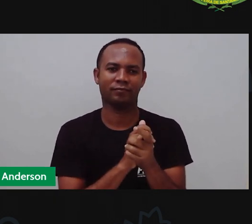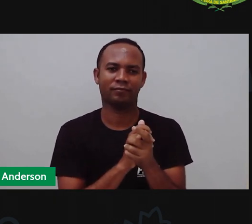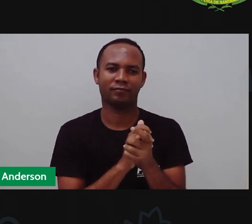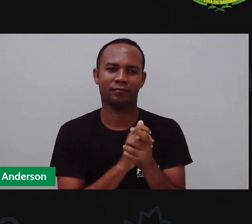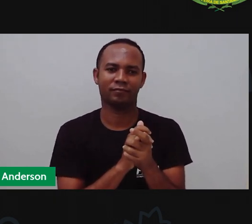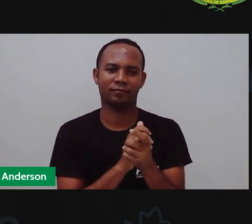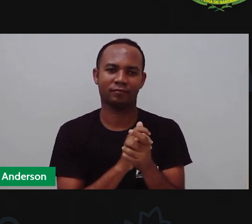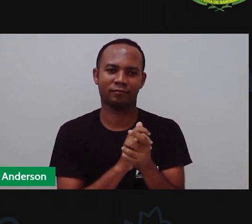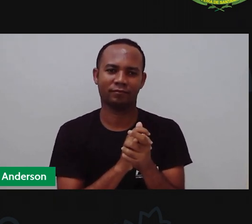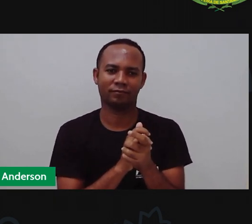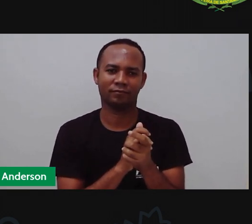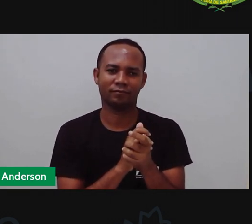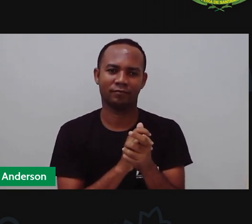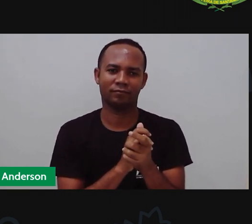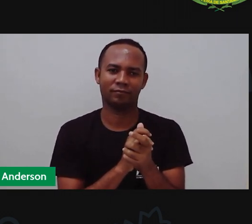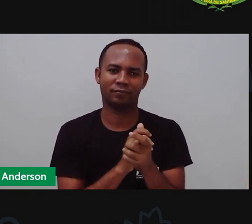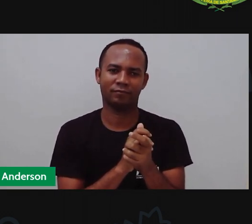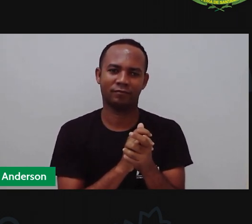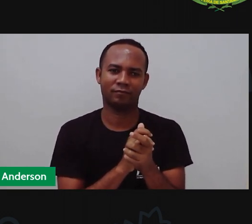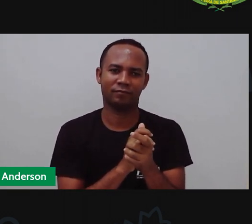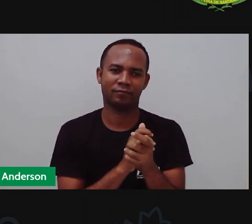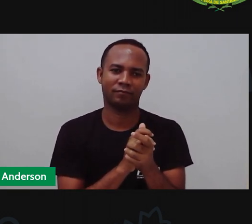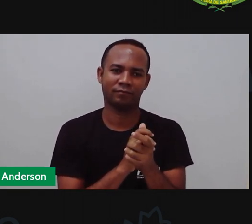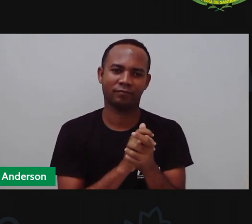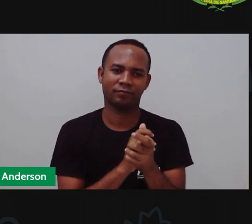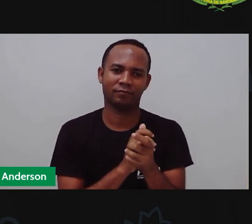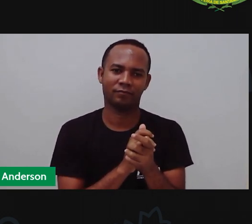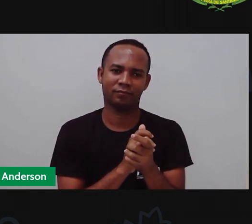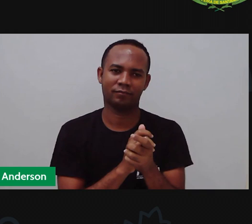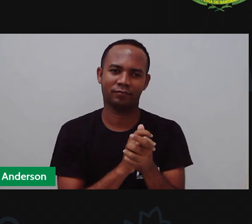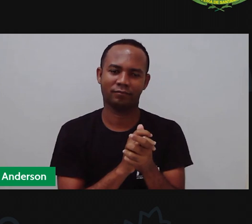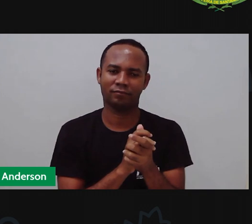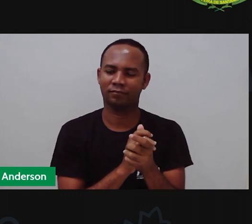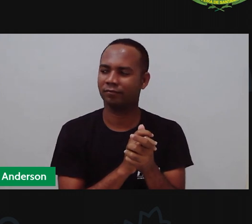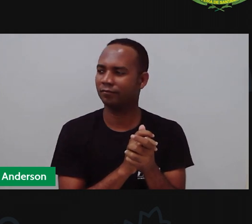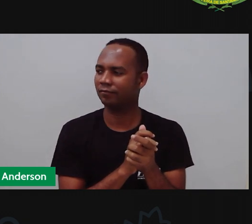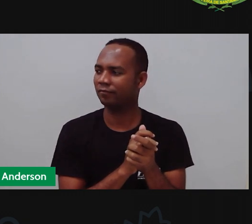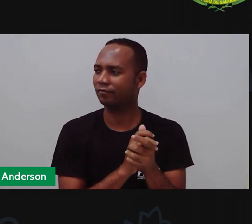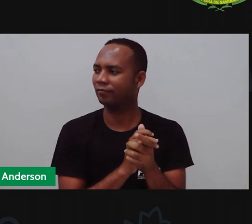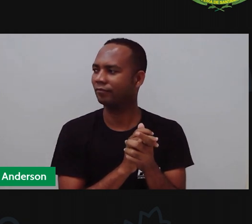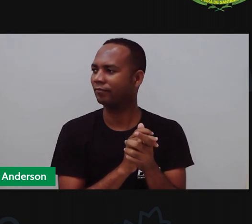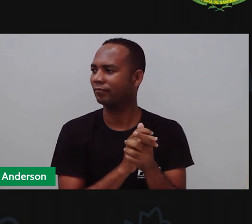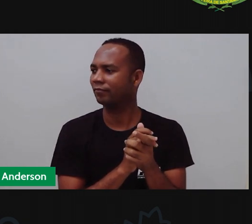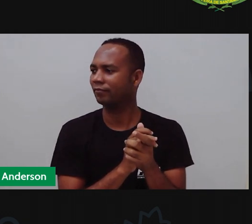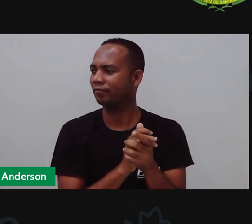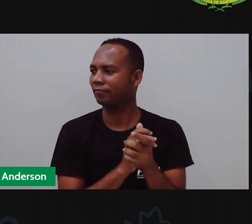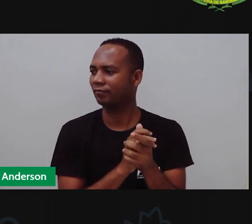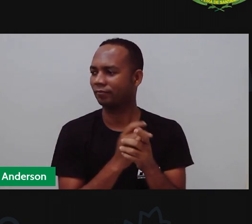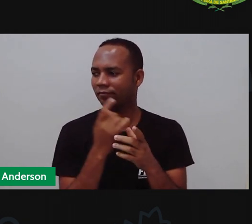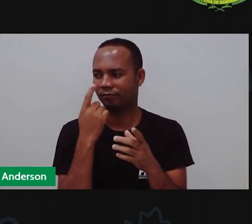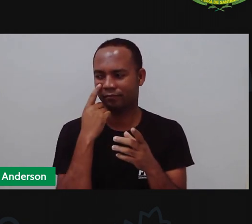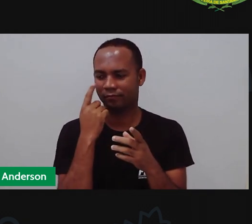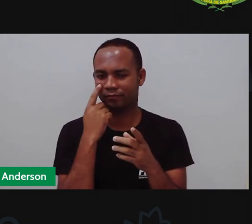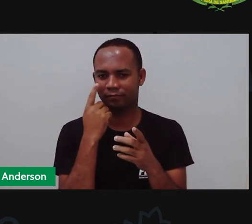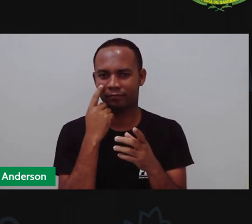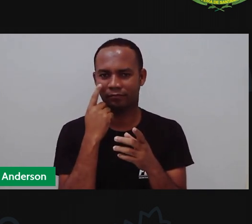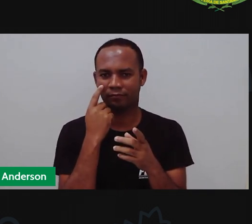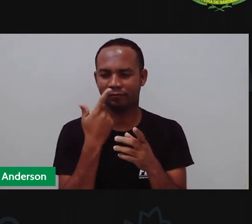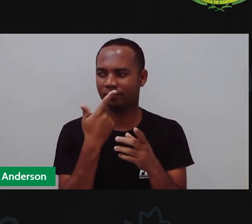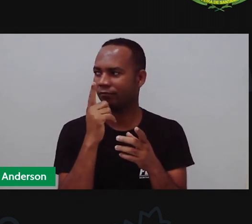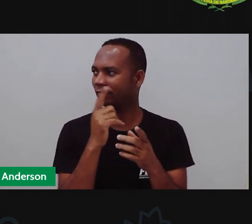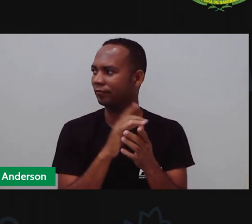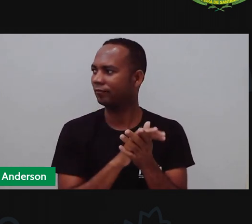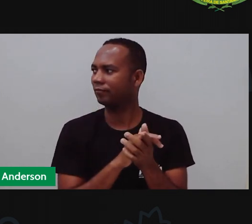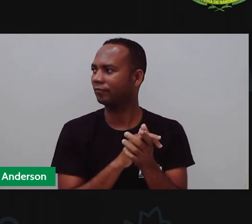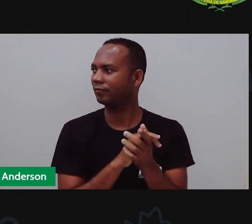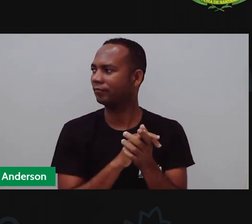É. Dá até para lixar a unha se quiser também, mas acho que não é de unha, não. É uma lixa de Pronto. parede. Vamos lhe dar uma coisa agora, você não precisa se mexer,